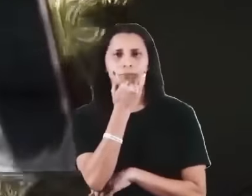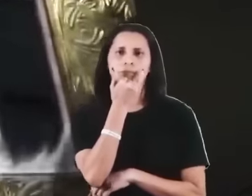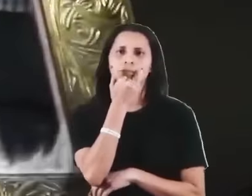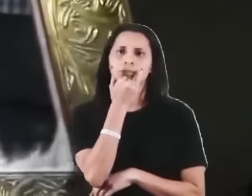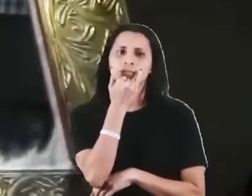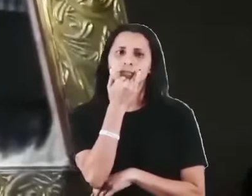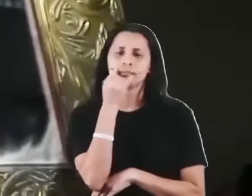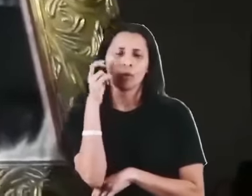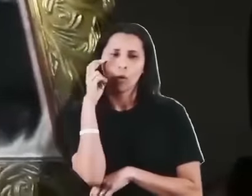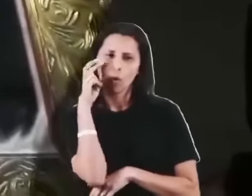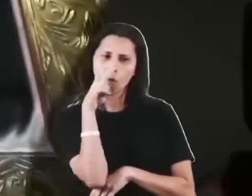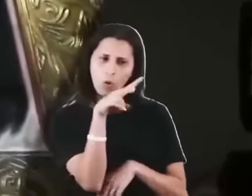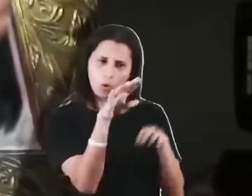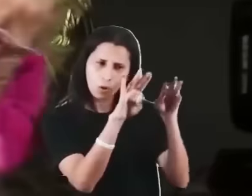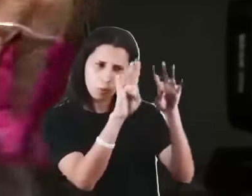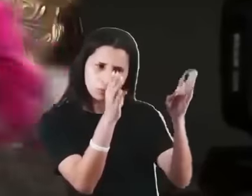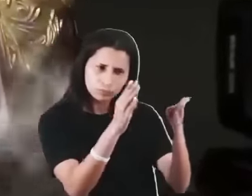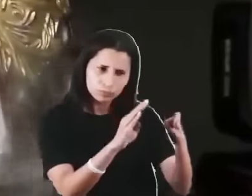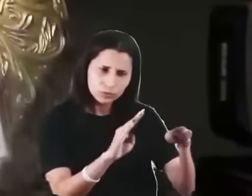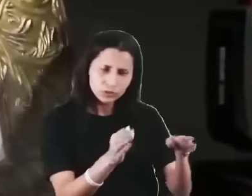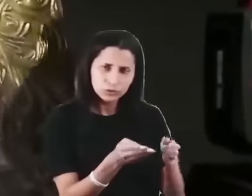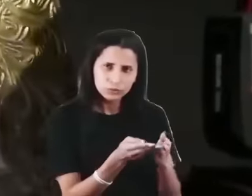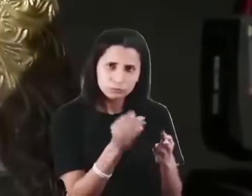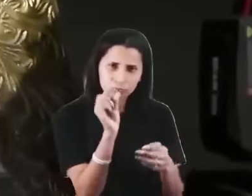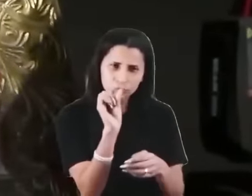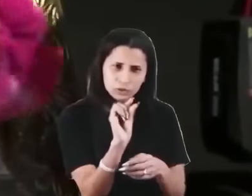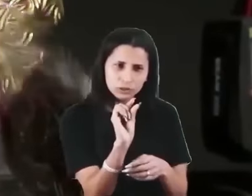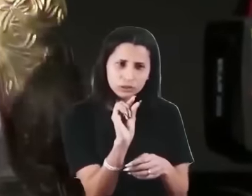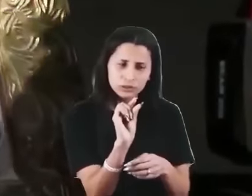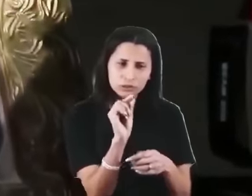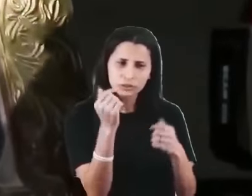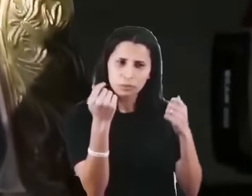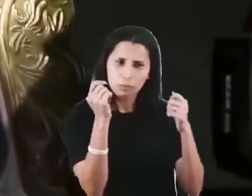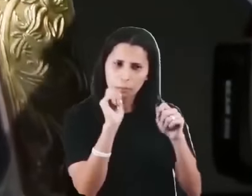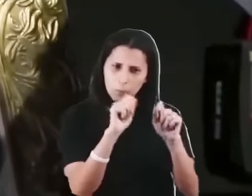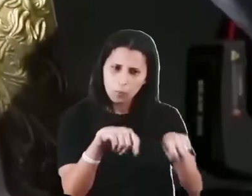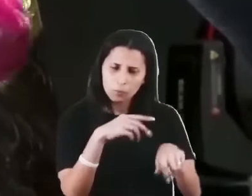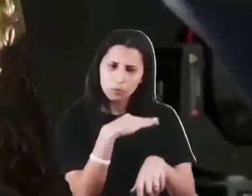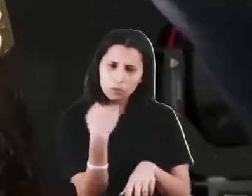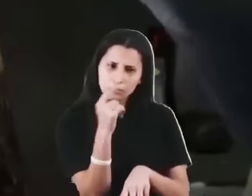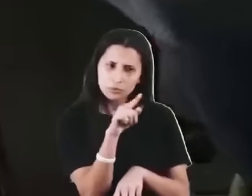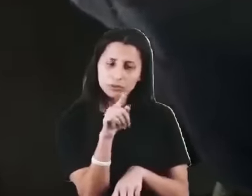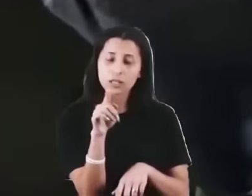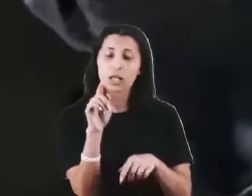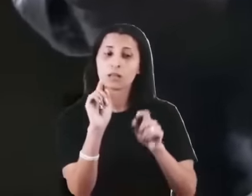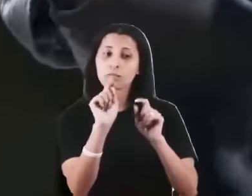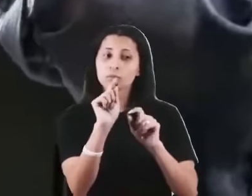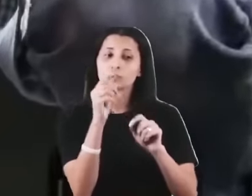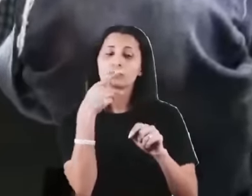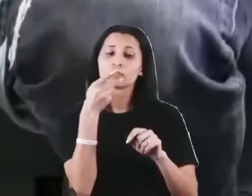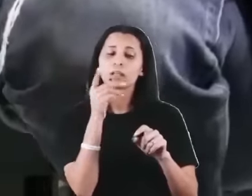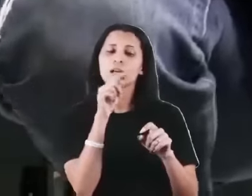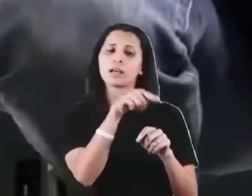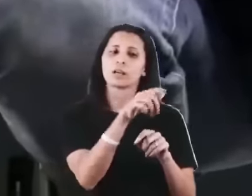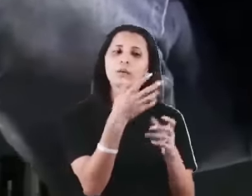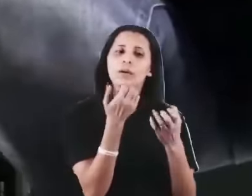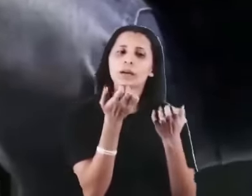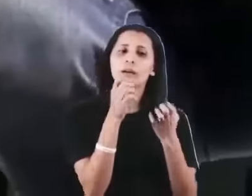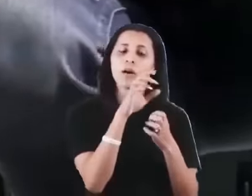olhar para a botija Zinha que era para te matar e descer dela que eu vou tirar água para sustentar meu